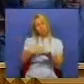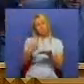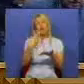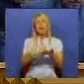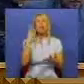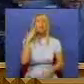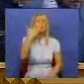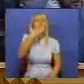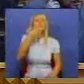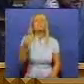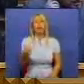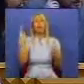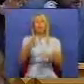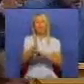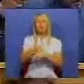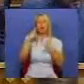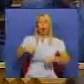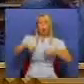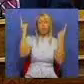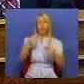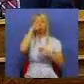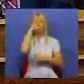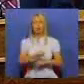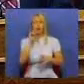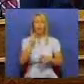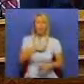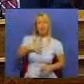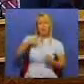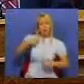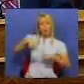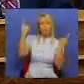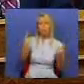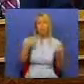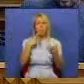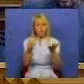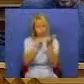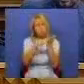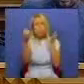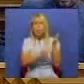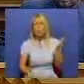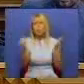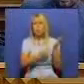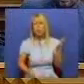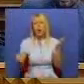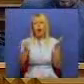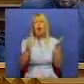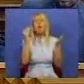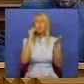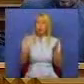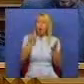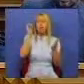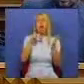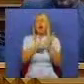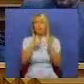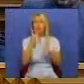onde está o setor público do Estado, as entidades públicas empresariais. Não está lá. Porque onde devia estar, já se diz que a empresa vai